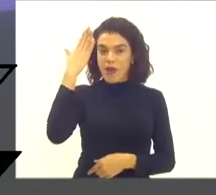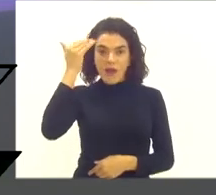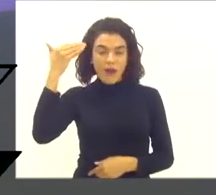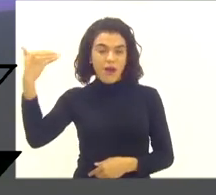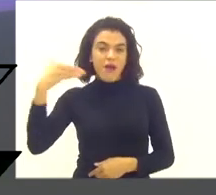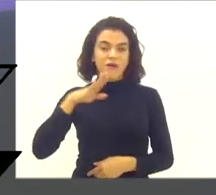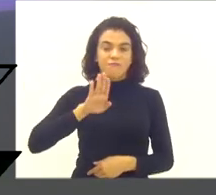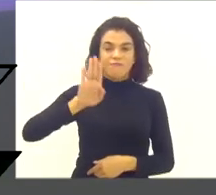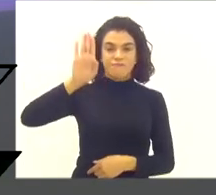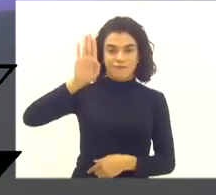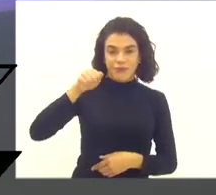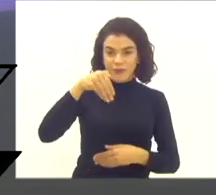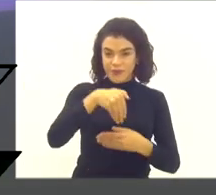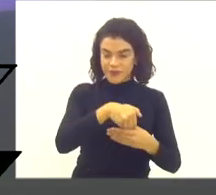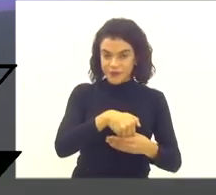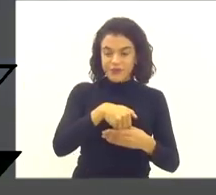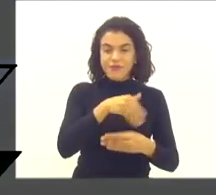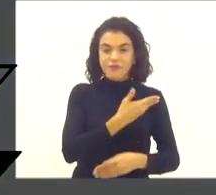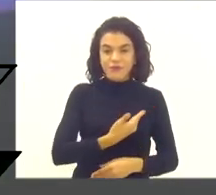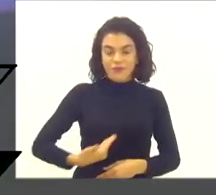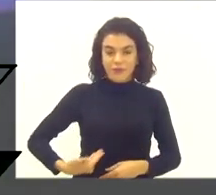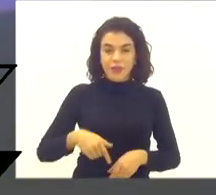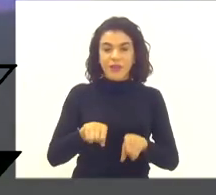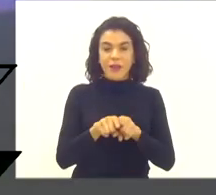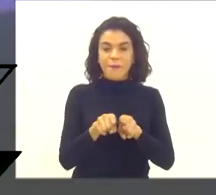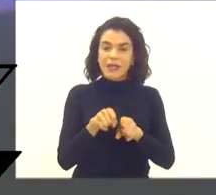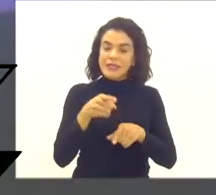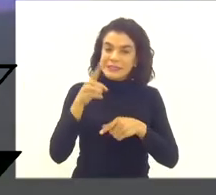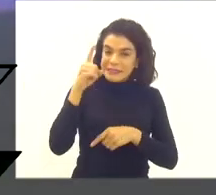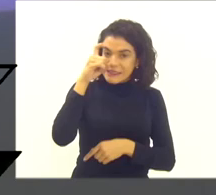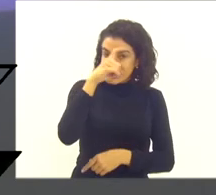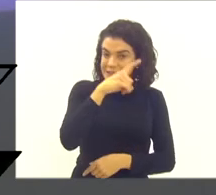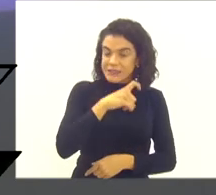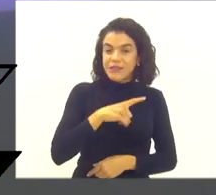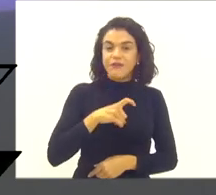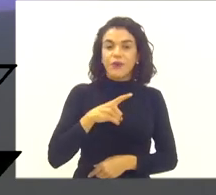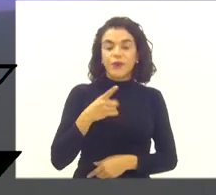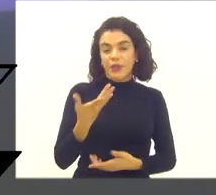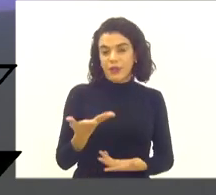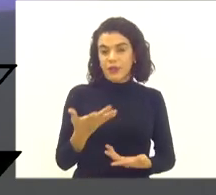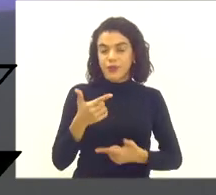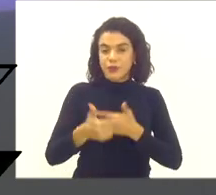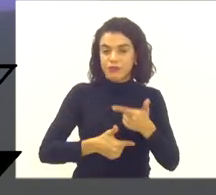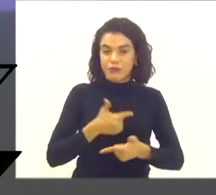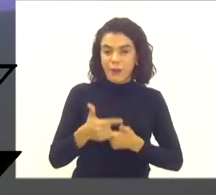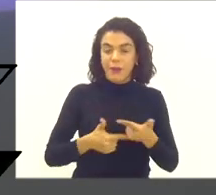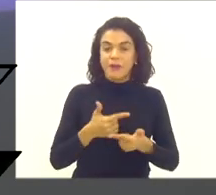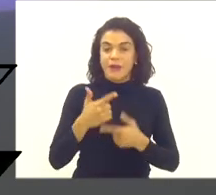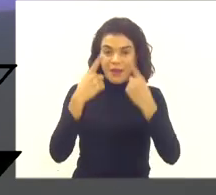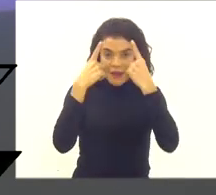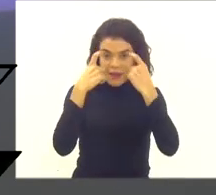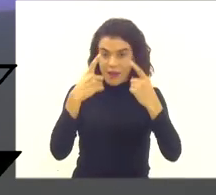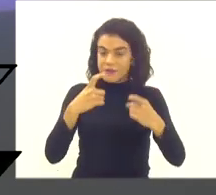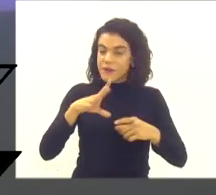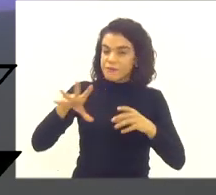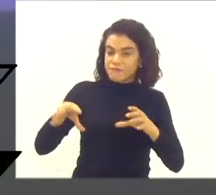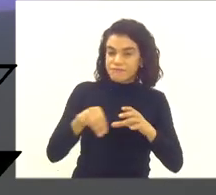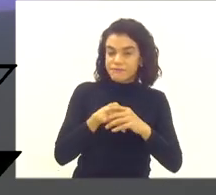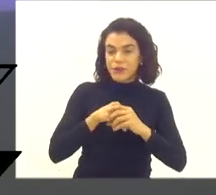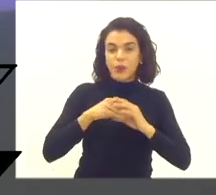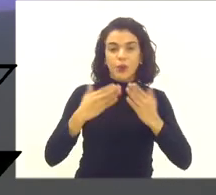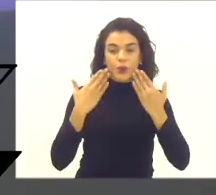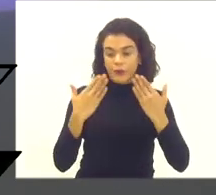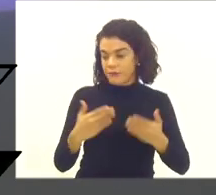pessoas que trabalham com a política dificultando a manutenção do poder e essa violência engloba todas as